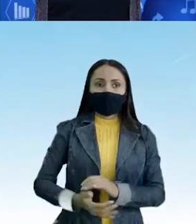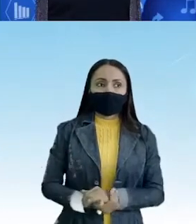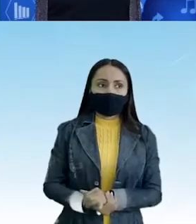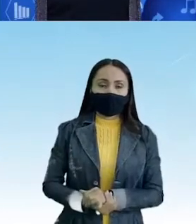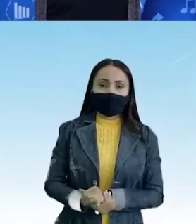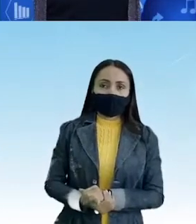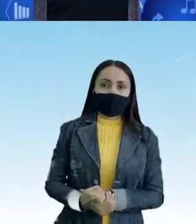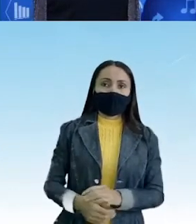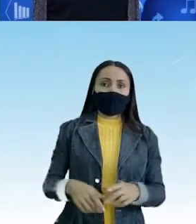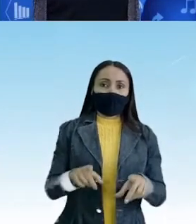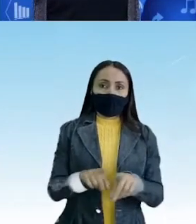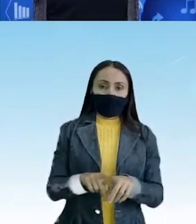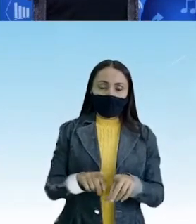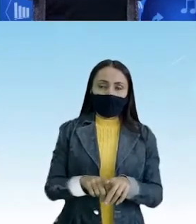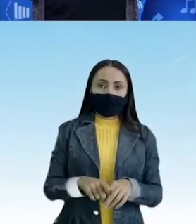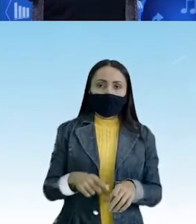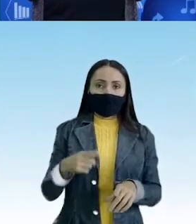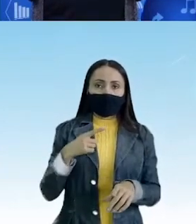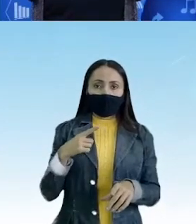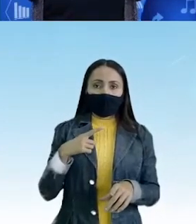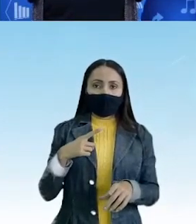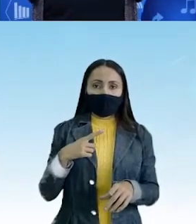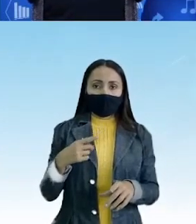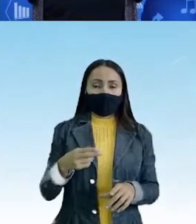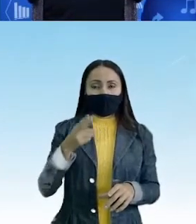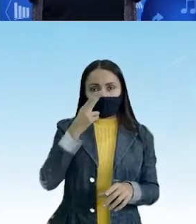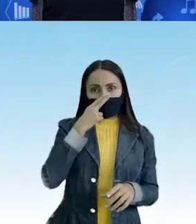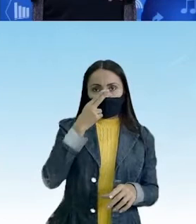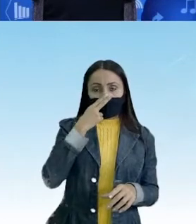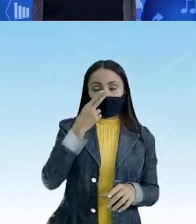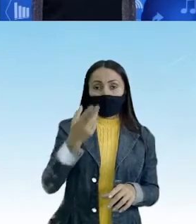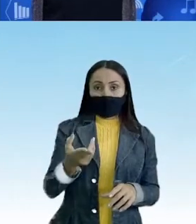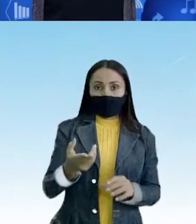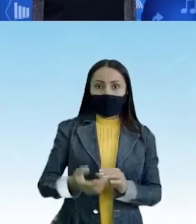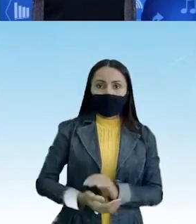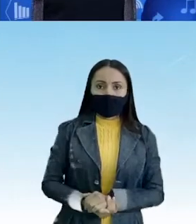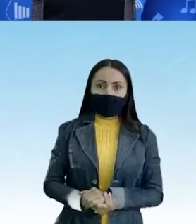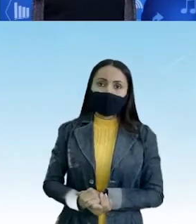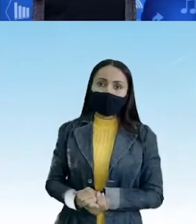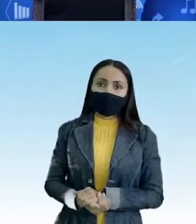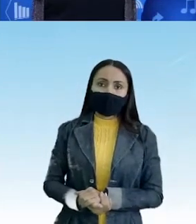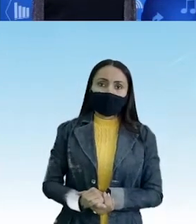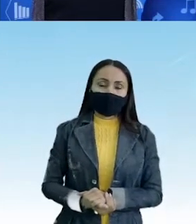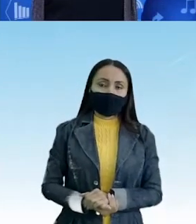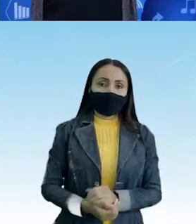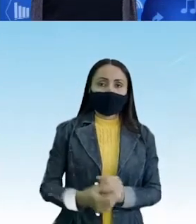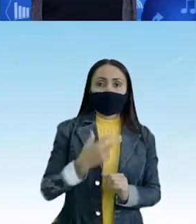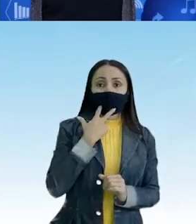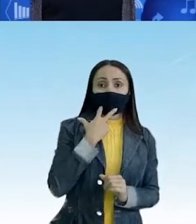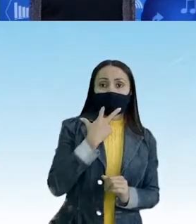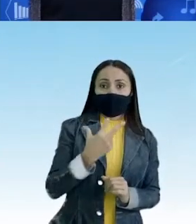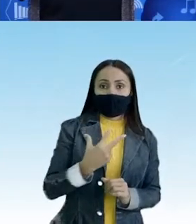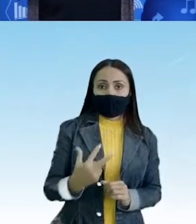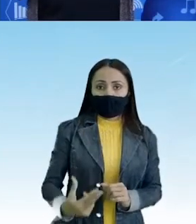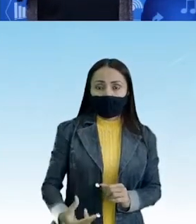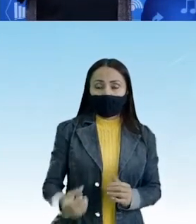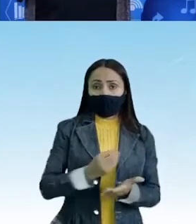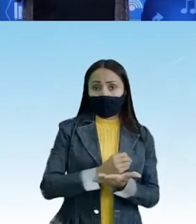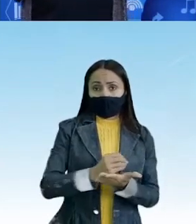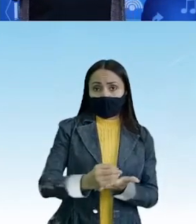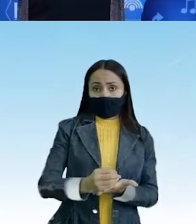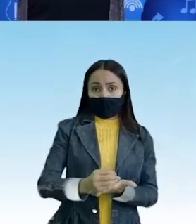vieram os protestantes, tá? A língua oficial